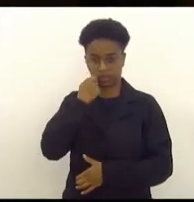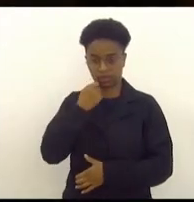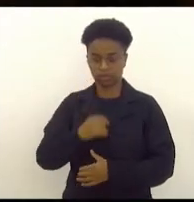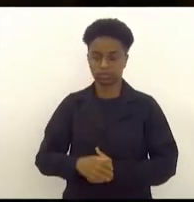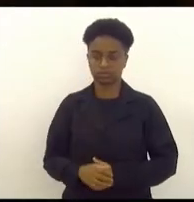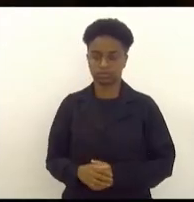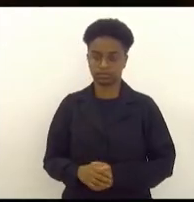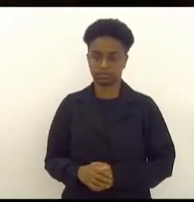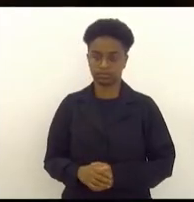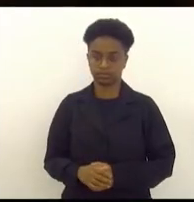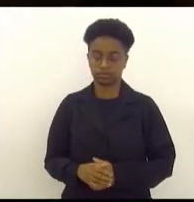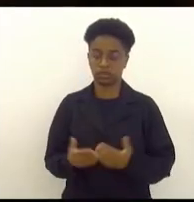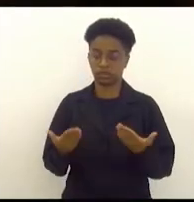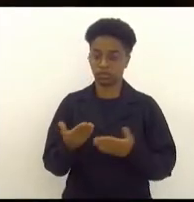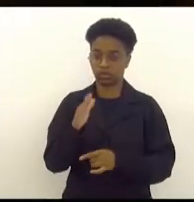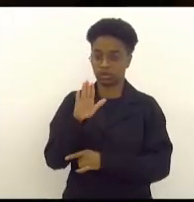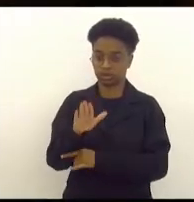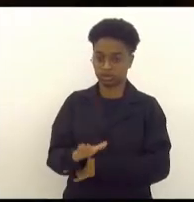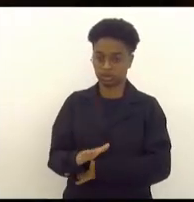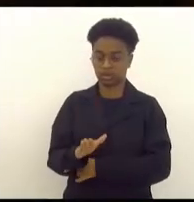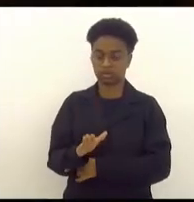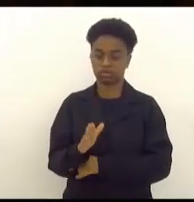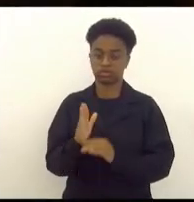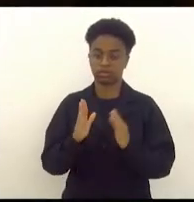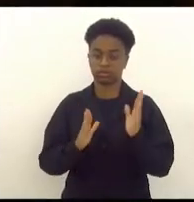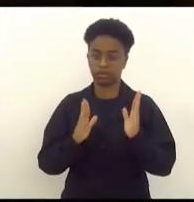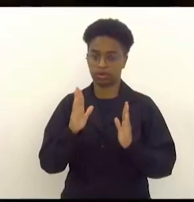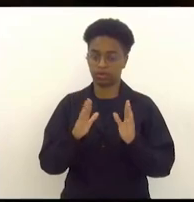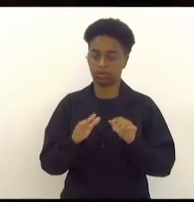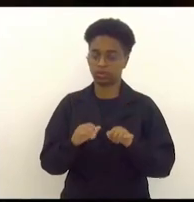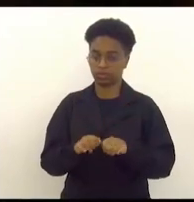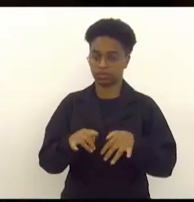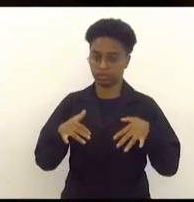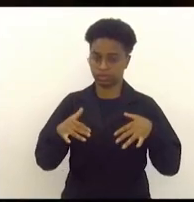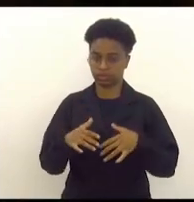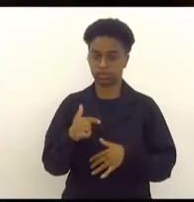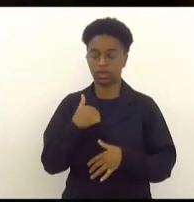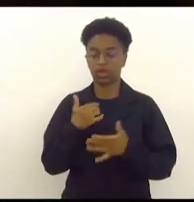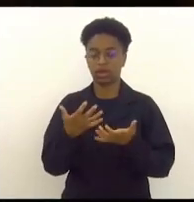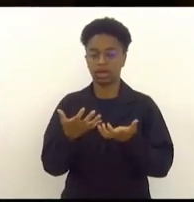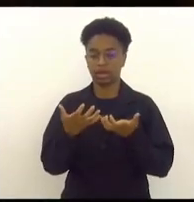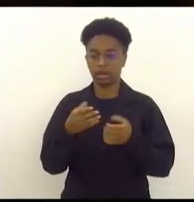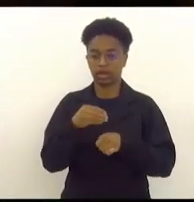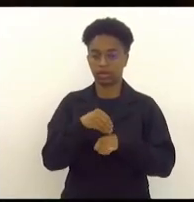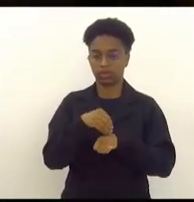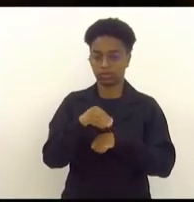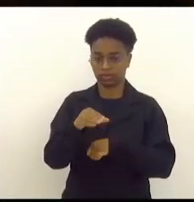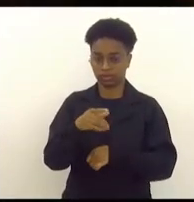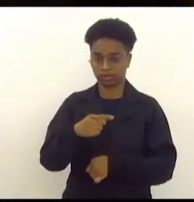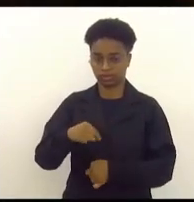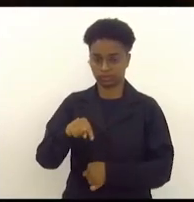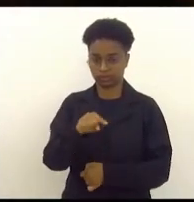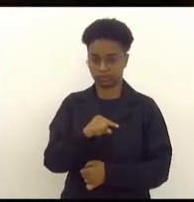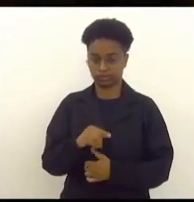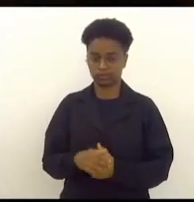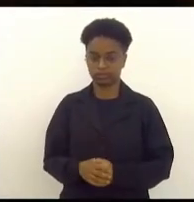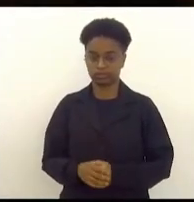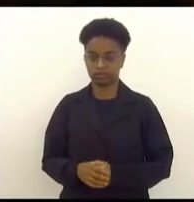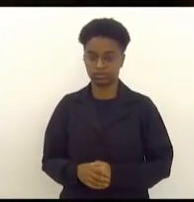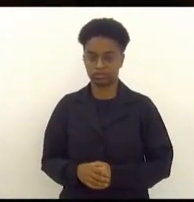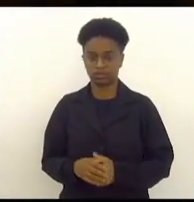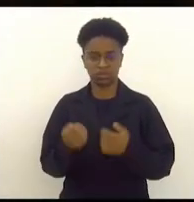aqui na tarde de hoje durante a sessão plenária em primeiro lugar quero fazer uma recomendação Não